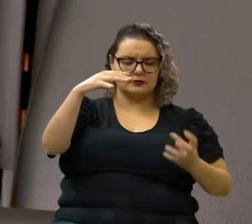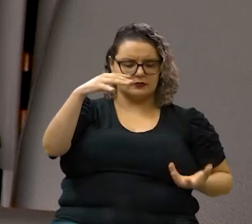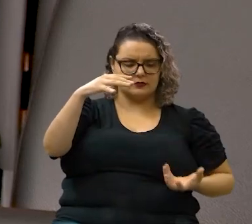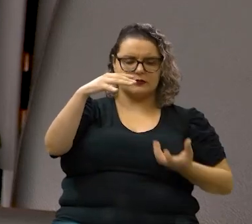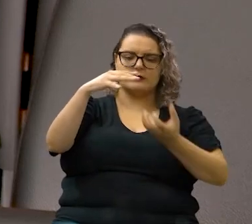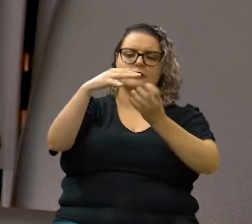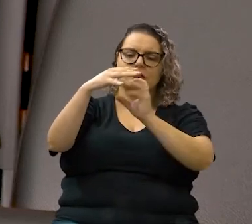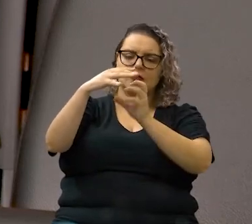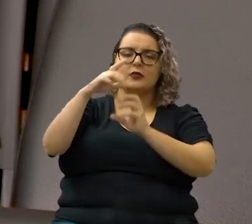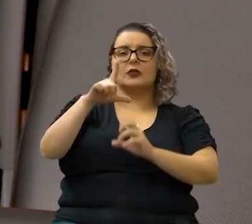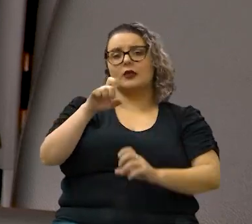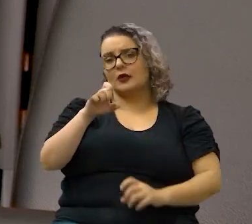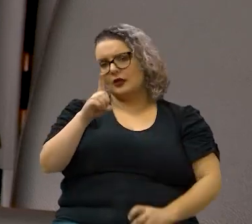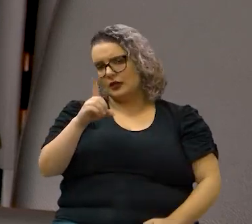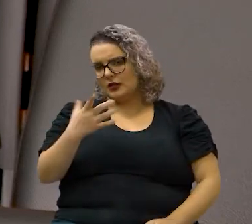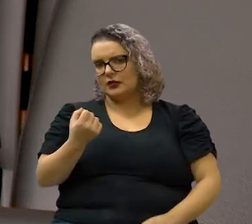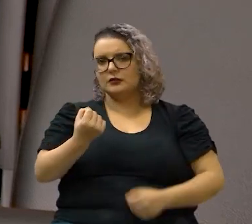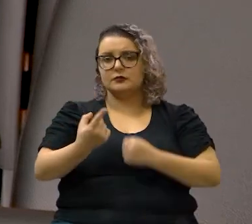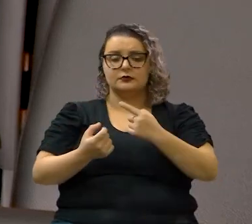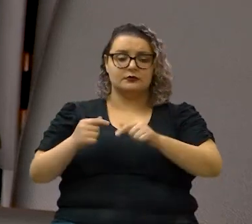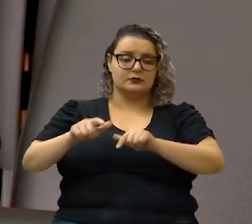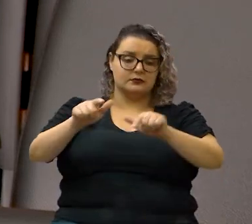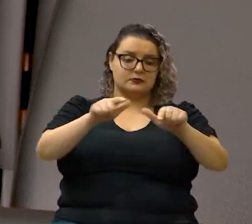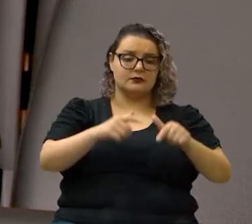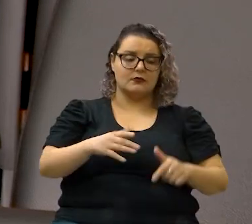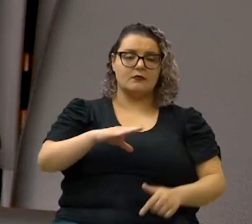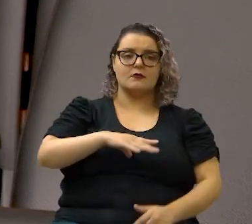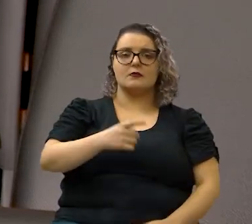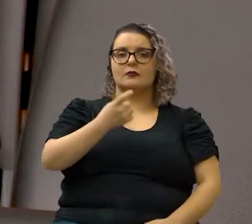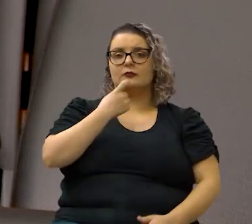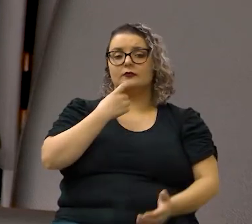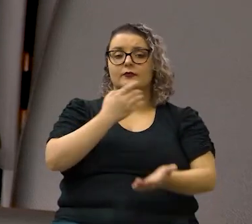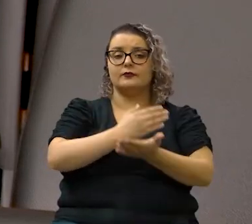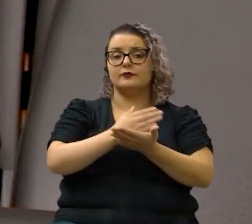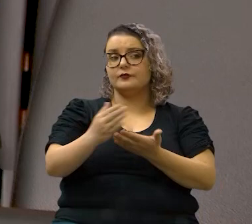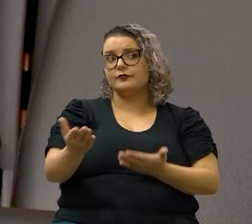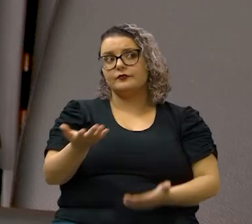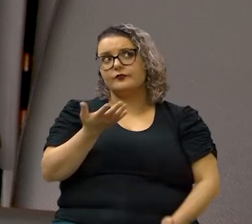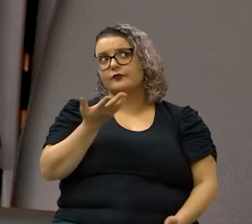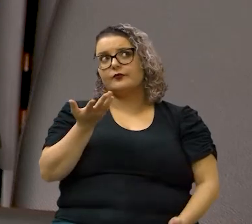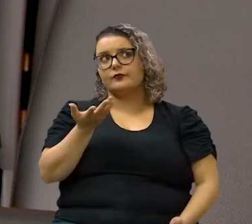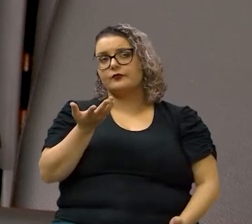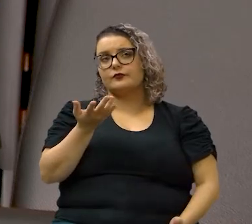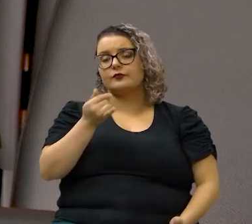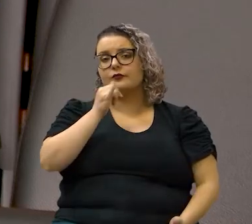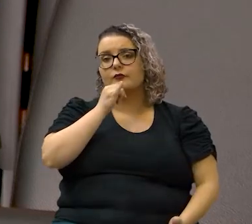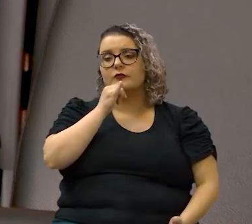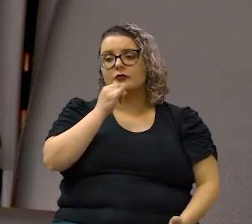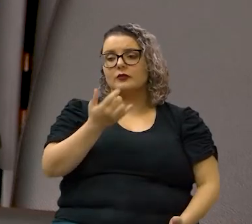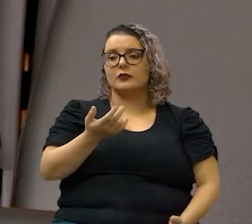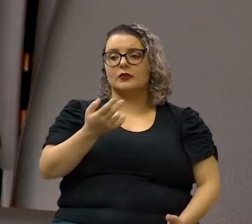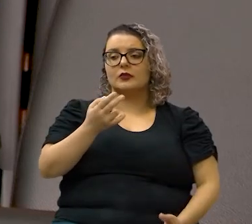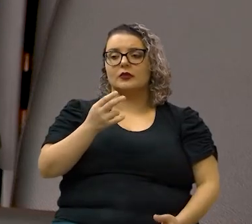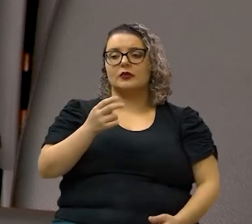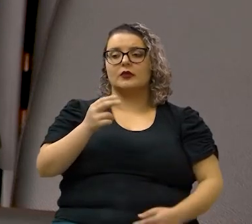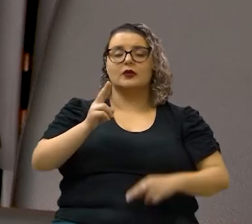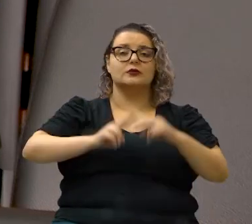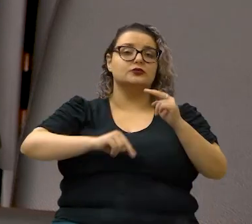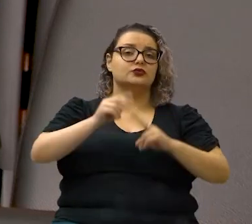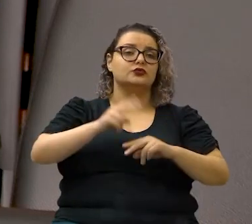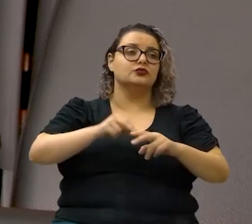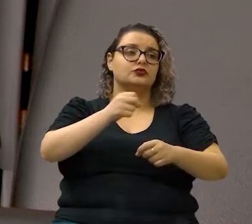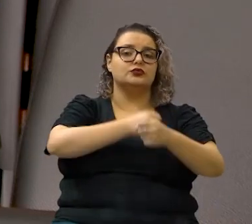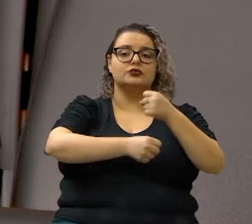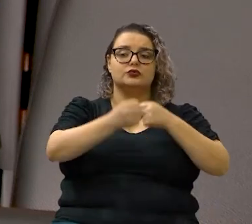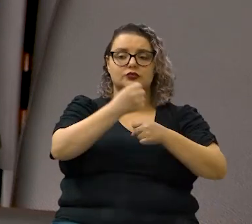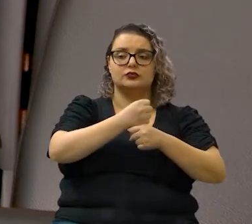LED em determinados pontos da cidade. Era para começar em junho do ano